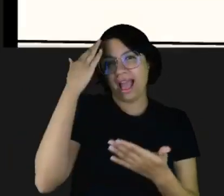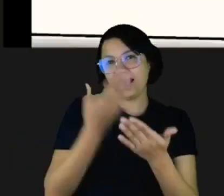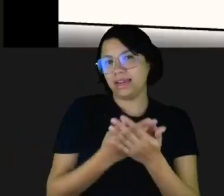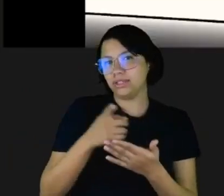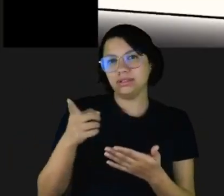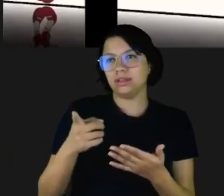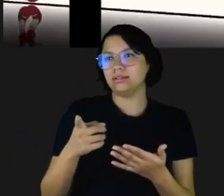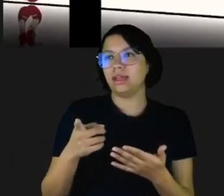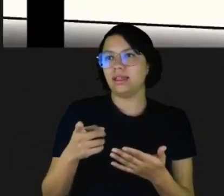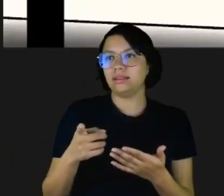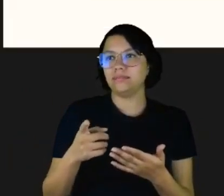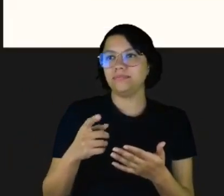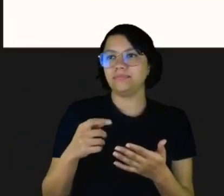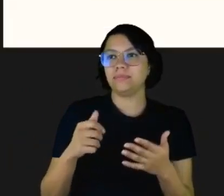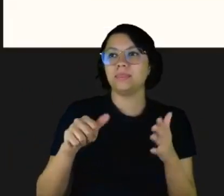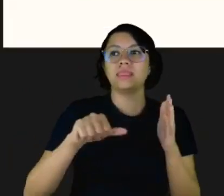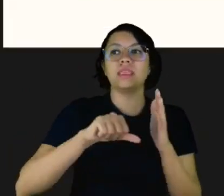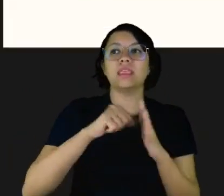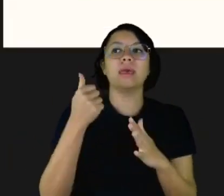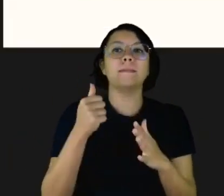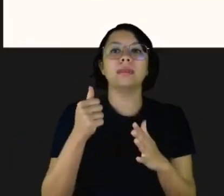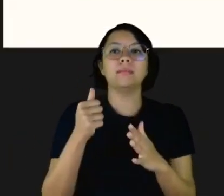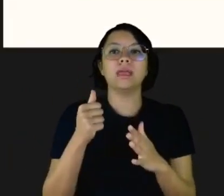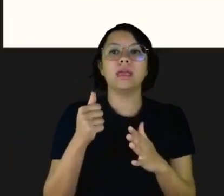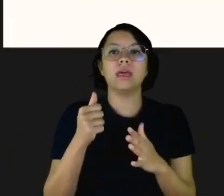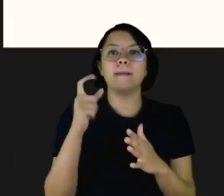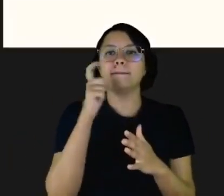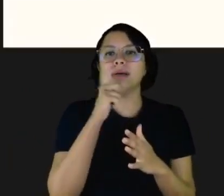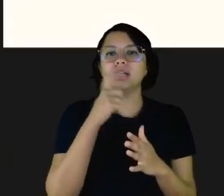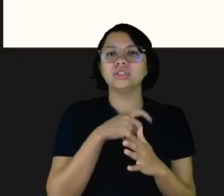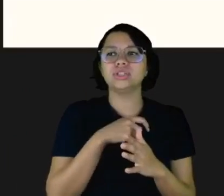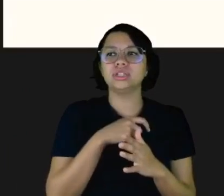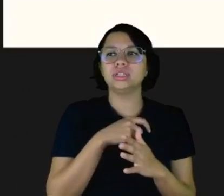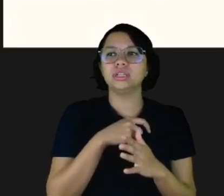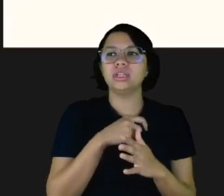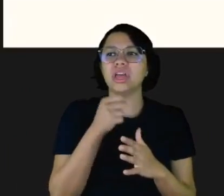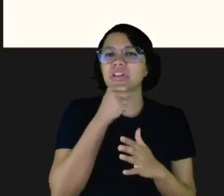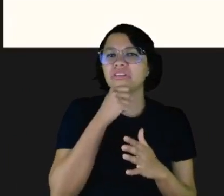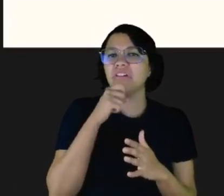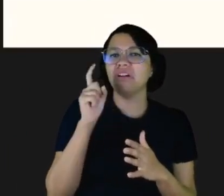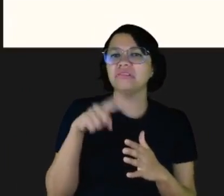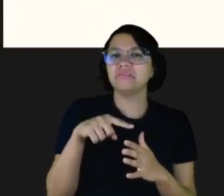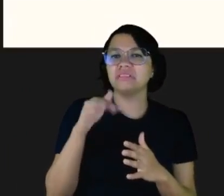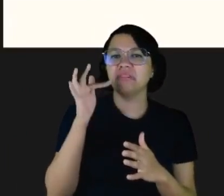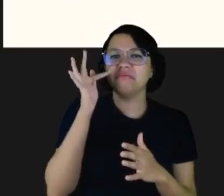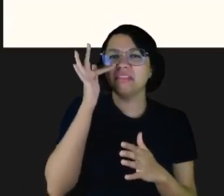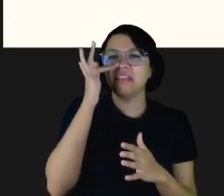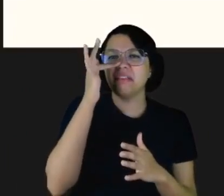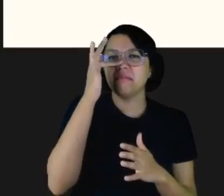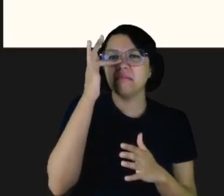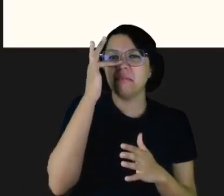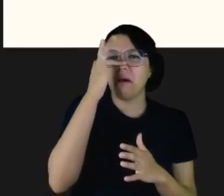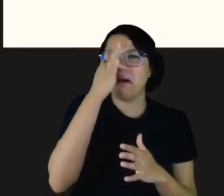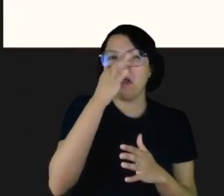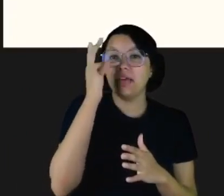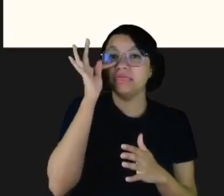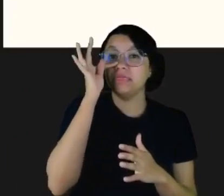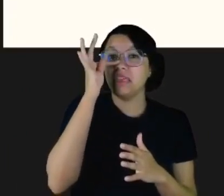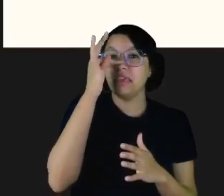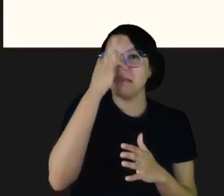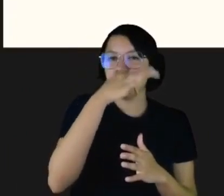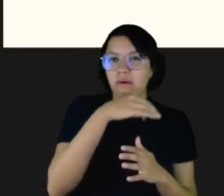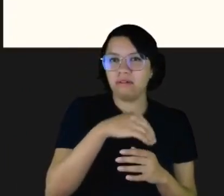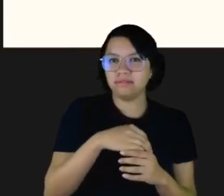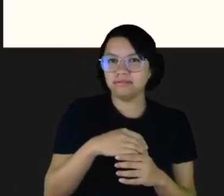nela. A primeira grande mentira: idosos são teimosos. Quem aqui já ouviu essa frase? Quem aqui